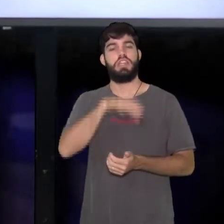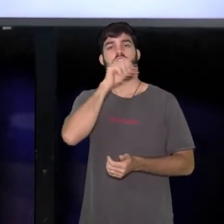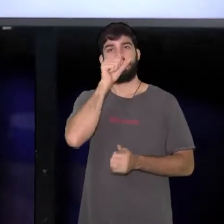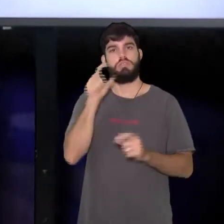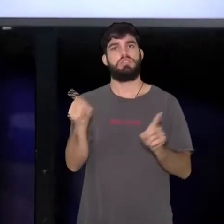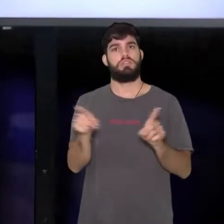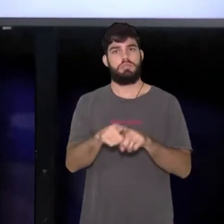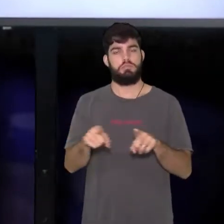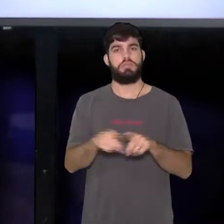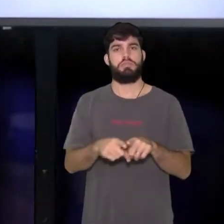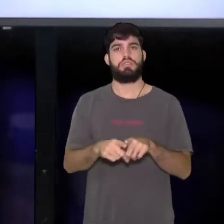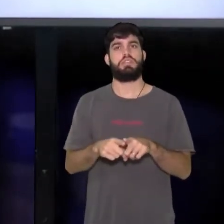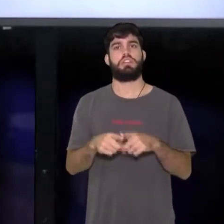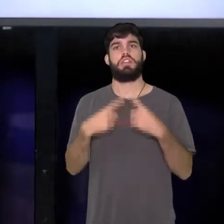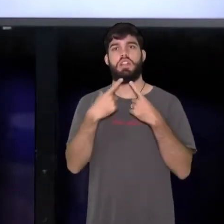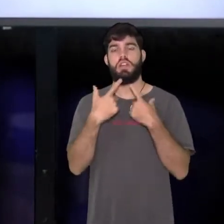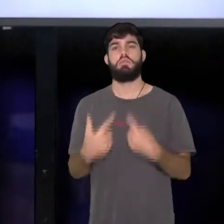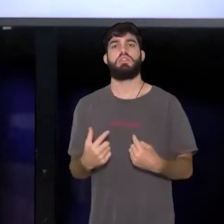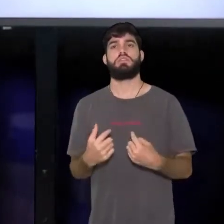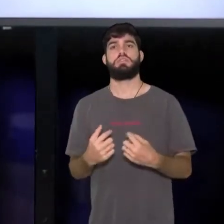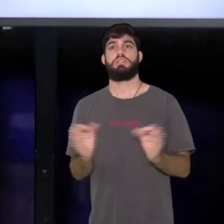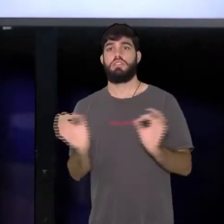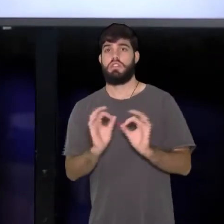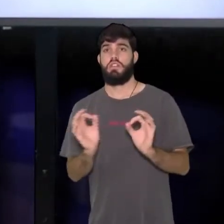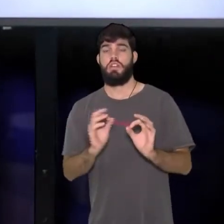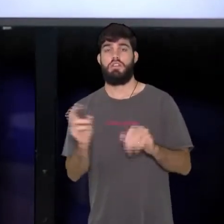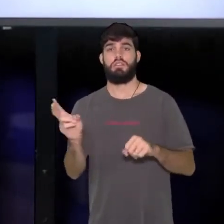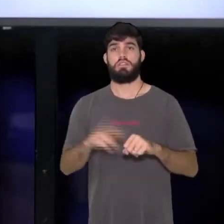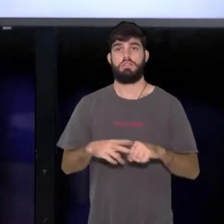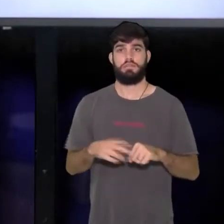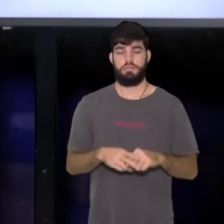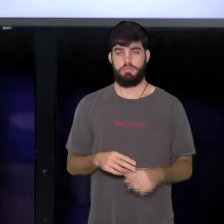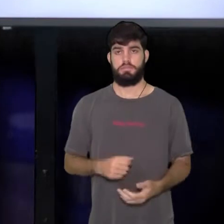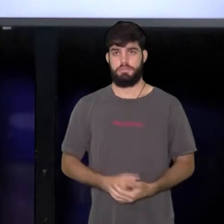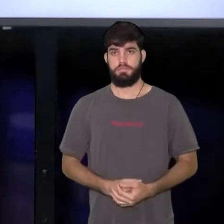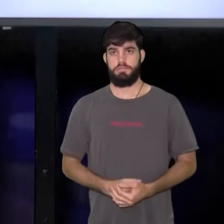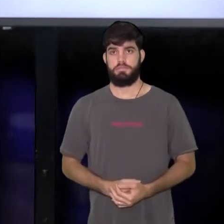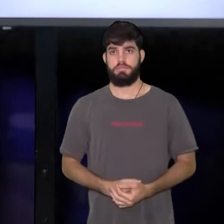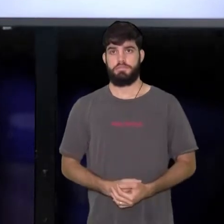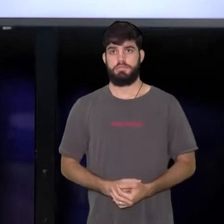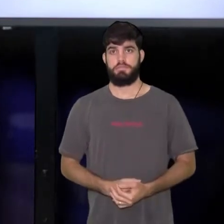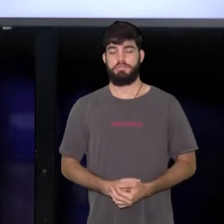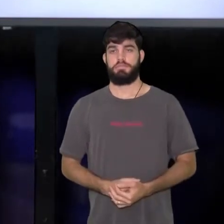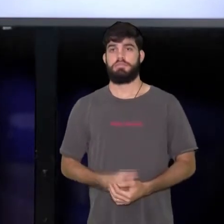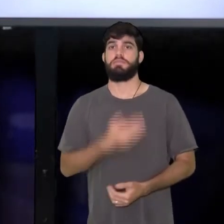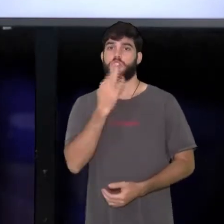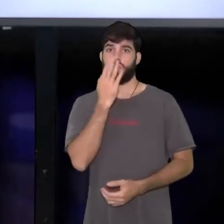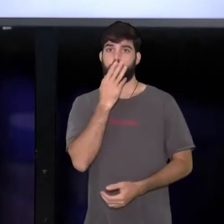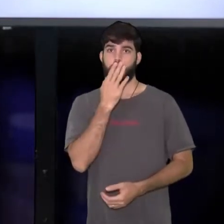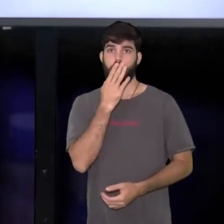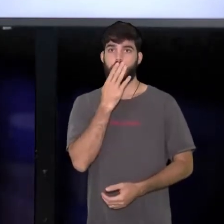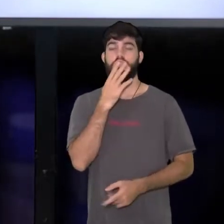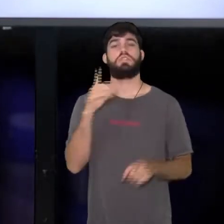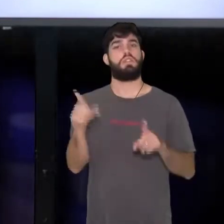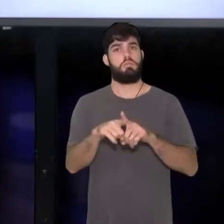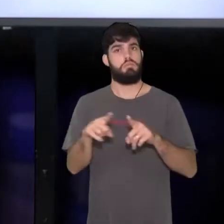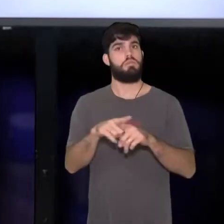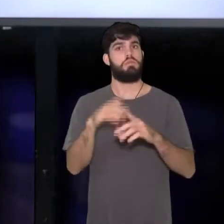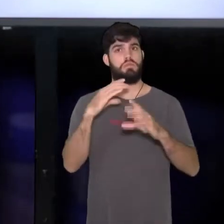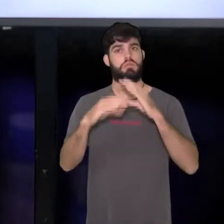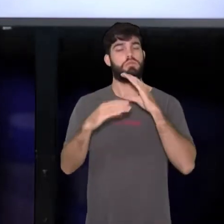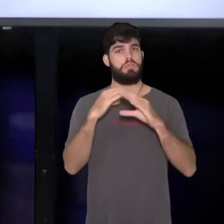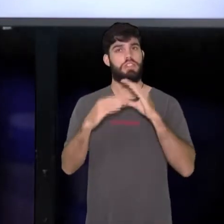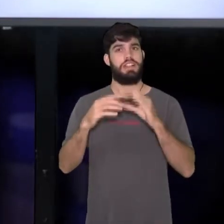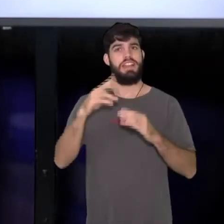da linguagem, nesse caso, linguagem não verbal. Cores também comunicam. Olha